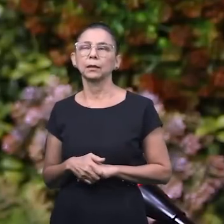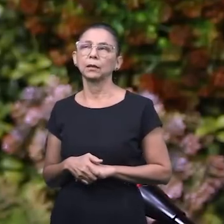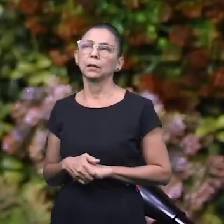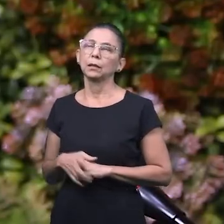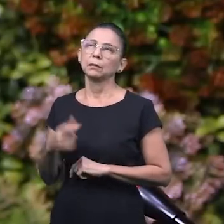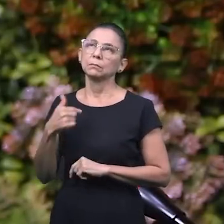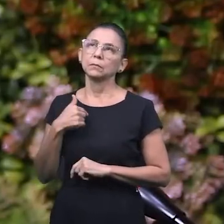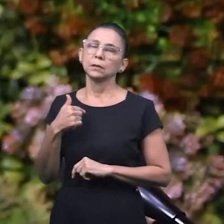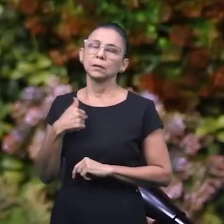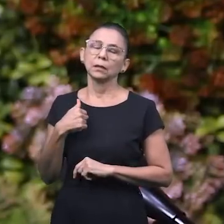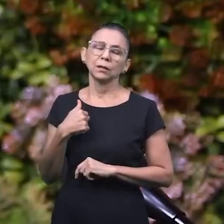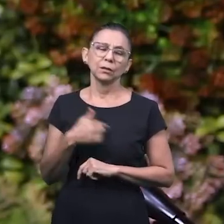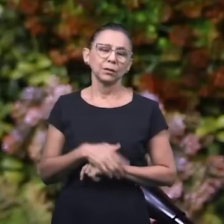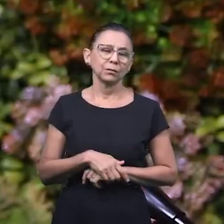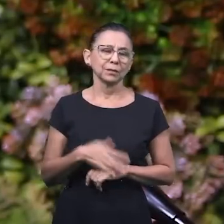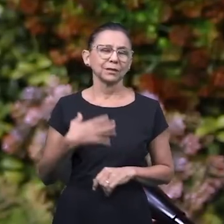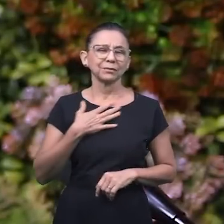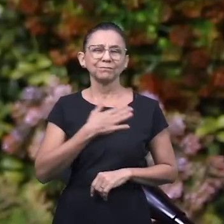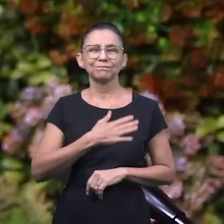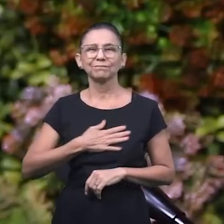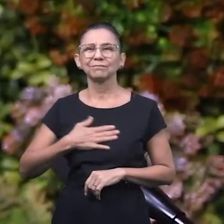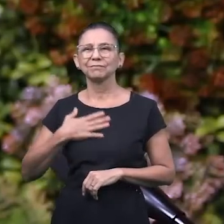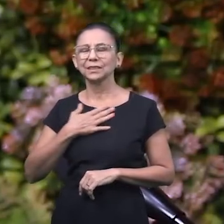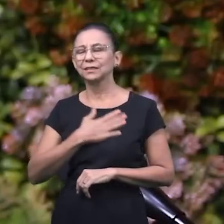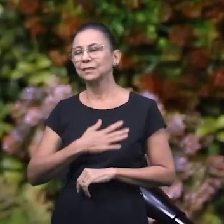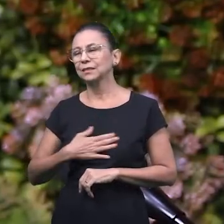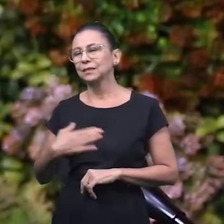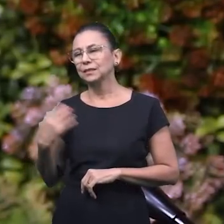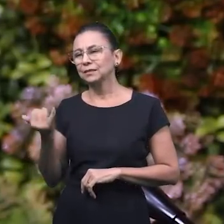mal, né, nesse dia.